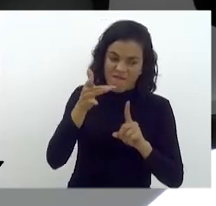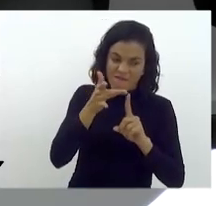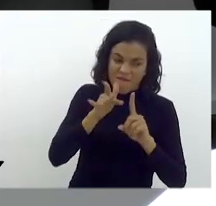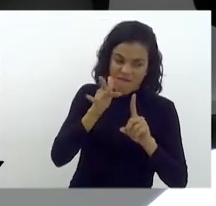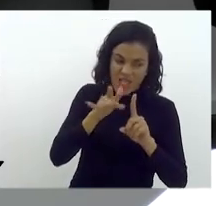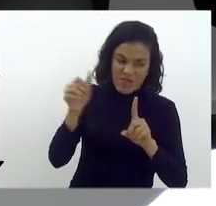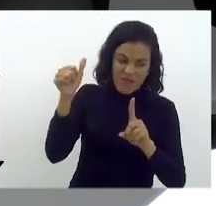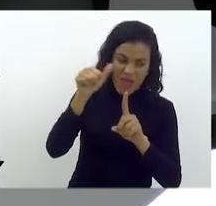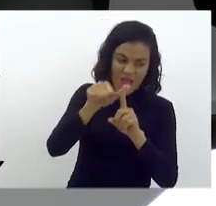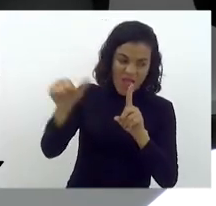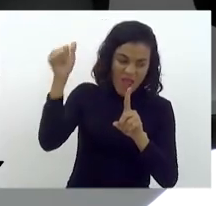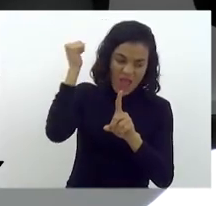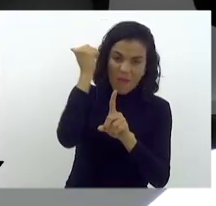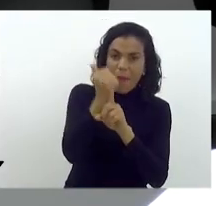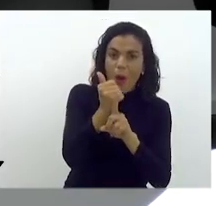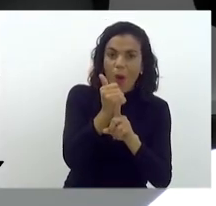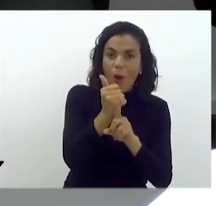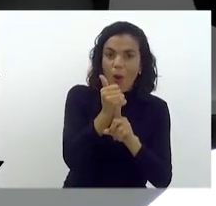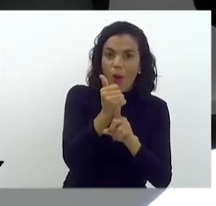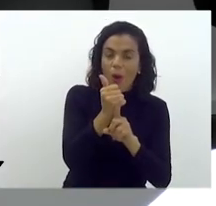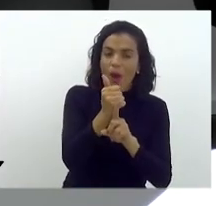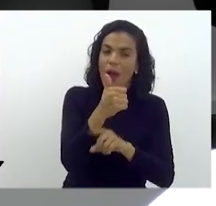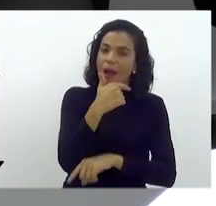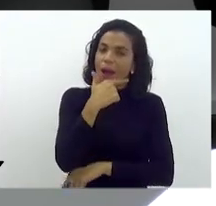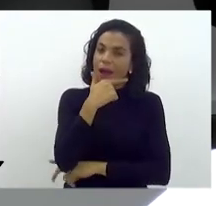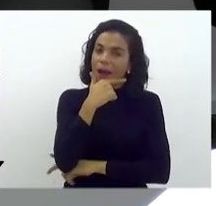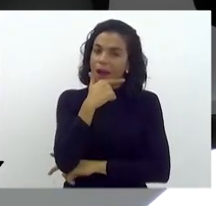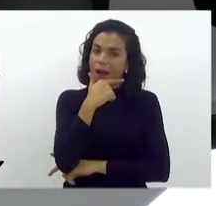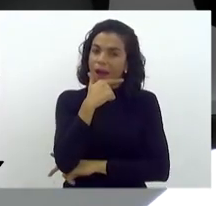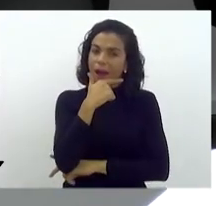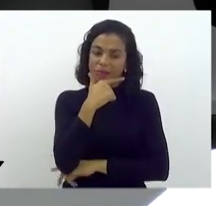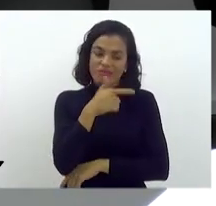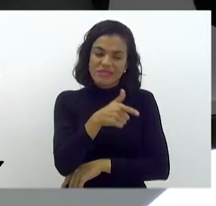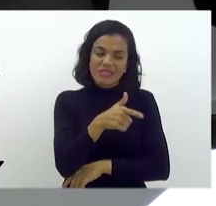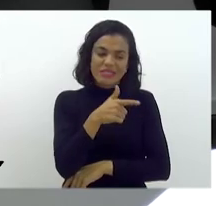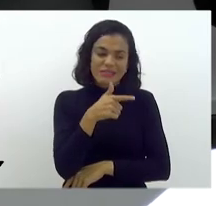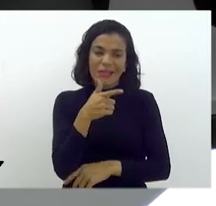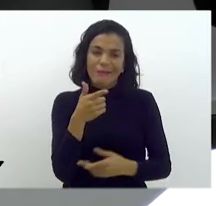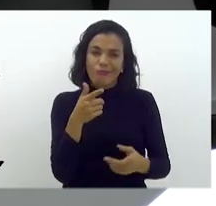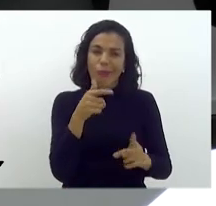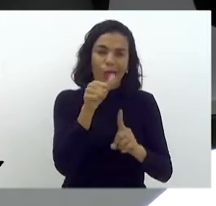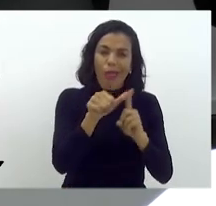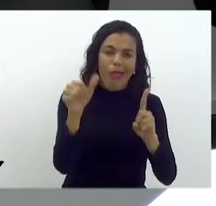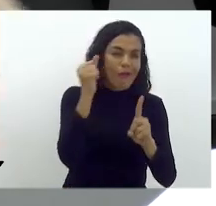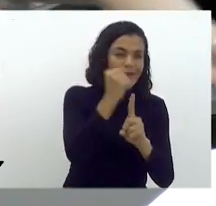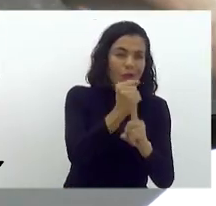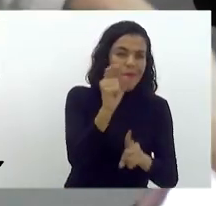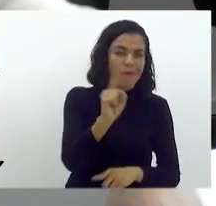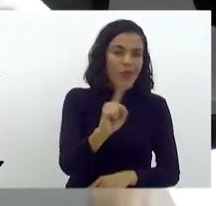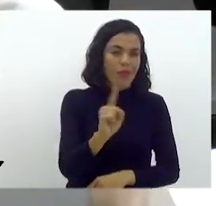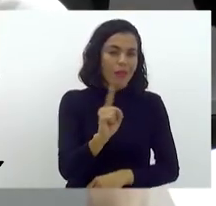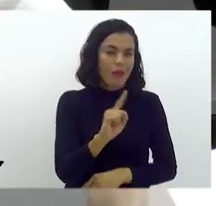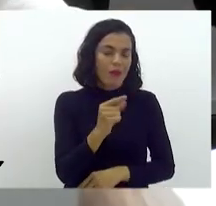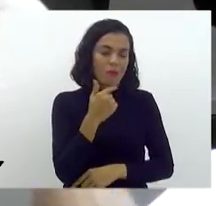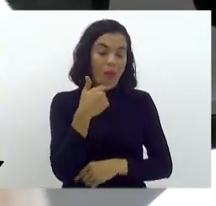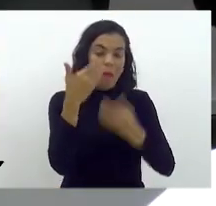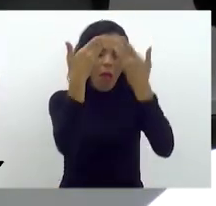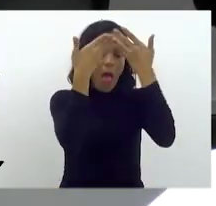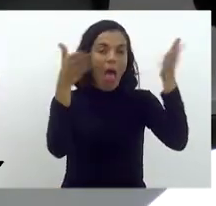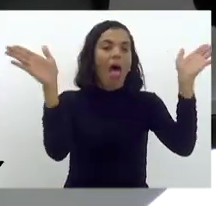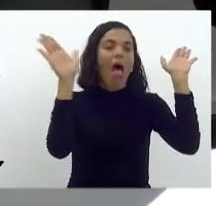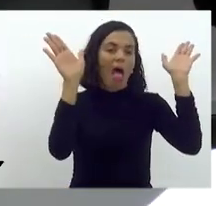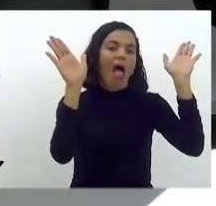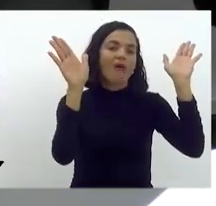feminicídio você vai para o local do crime Você não encara como possível feminicídio você acha você deixa a cabeça muito aberta